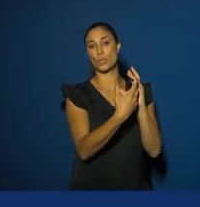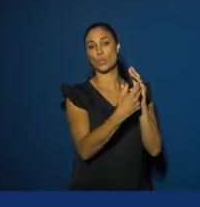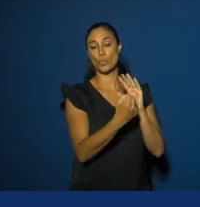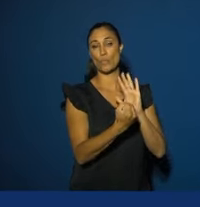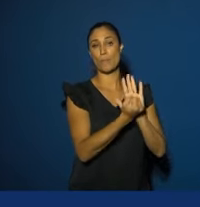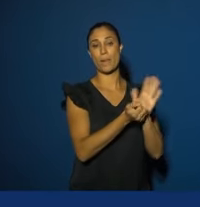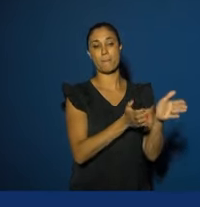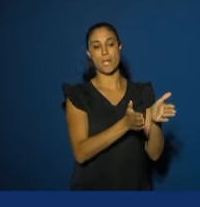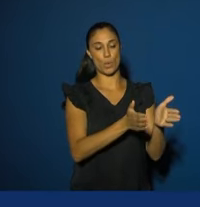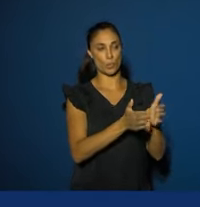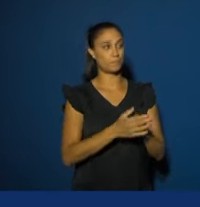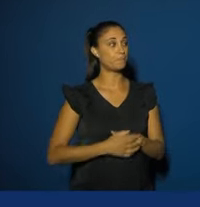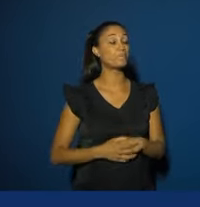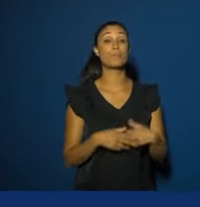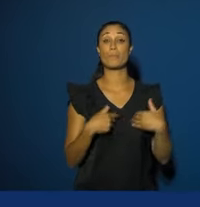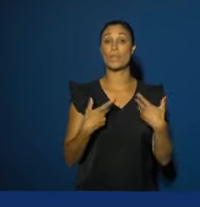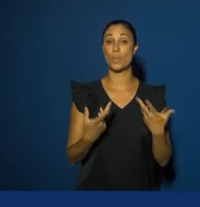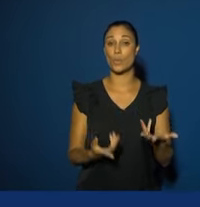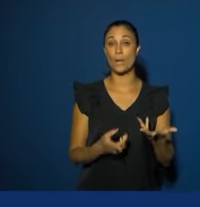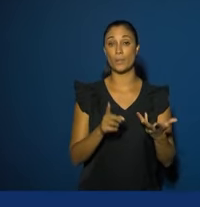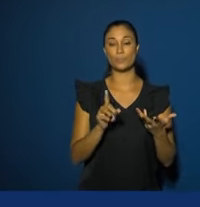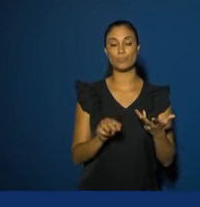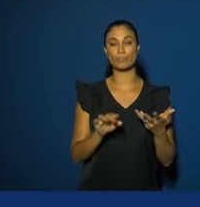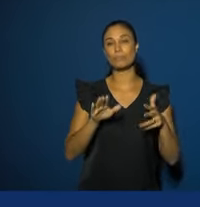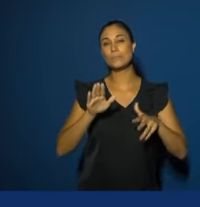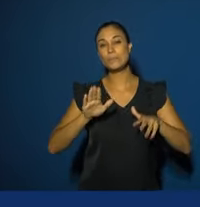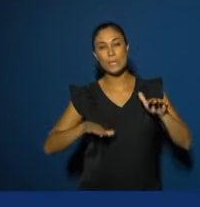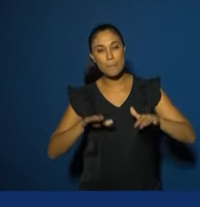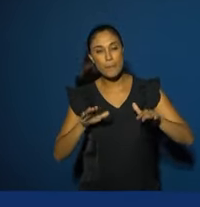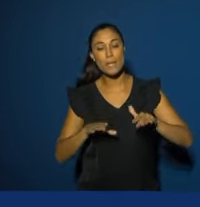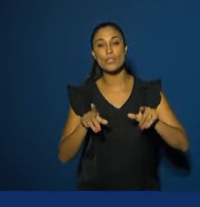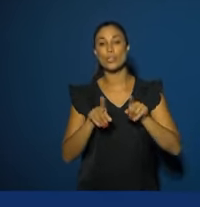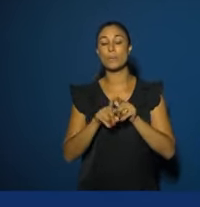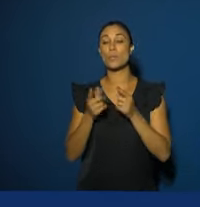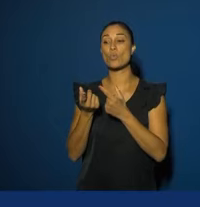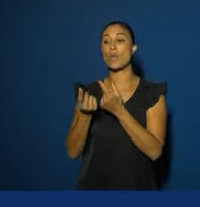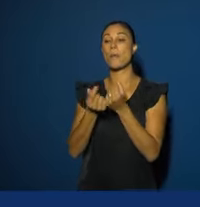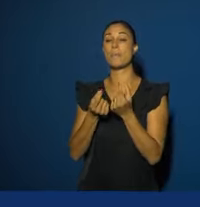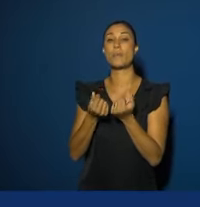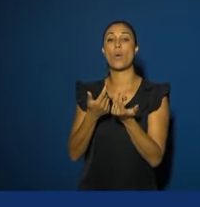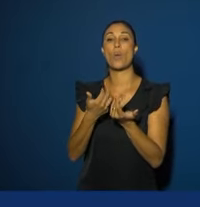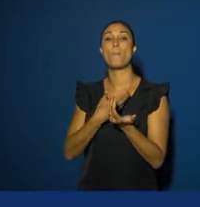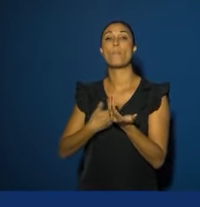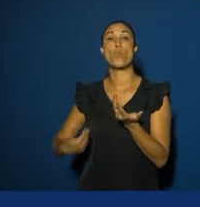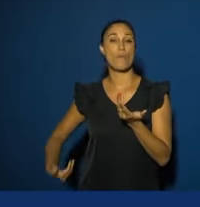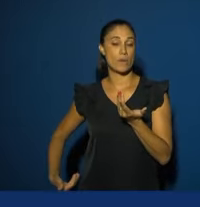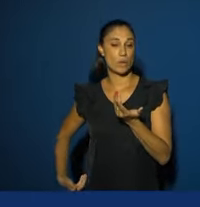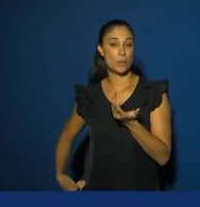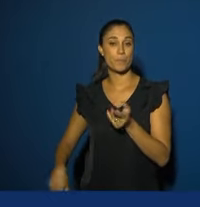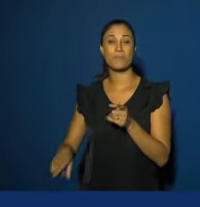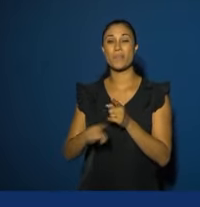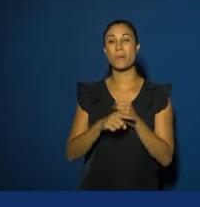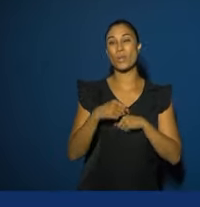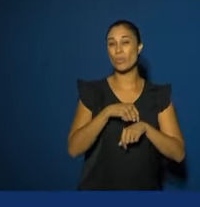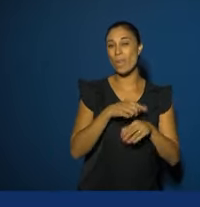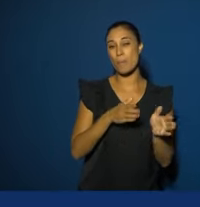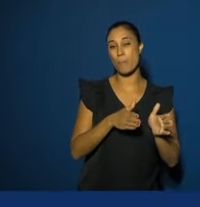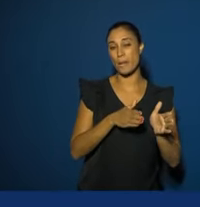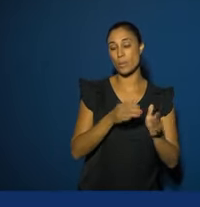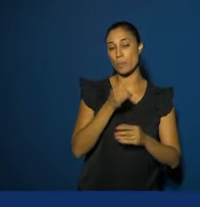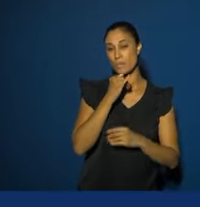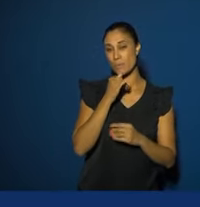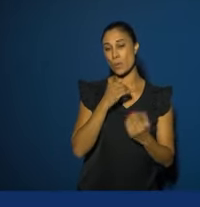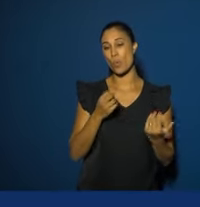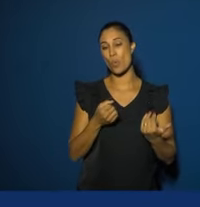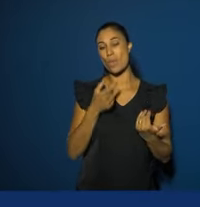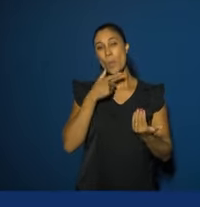novo Marco legal então isso são condições que dependem muito da disposição e do Capital político do governador e do timing também né o que de alguma